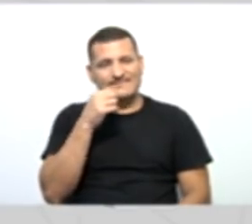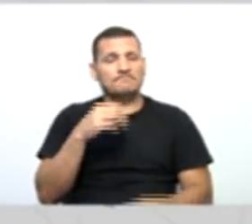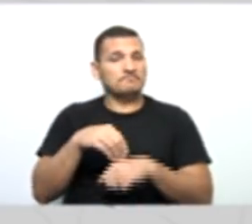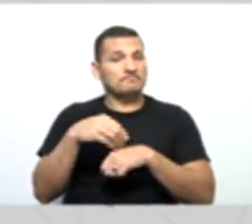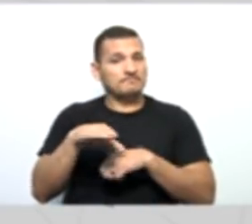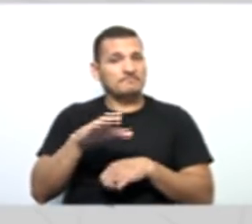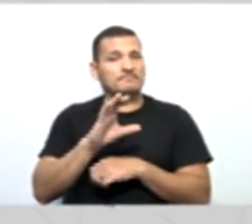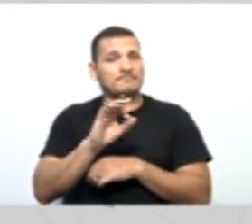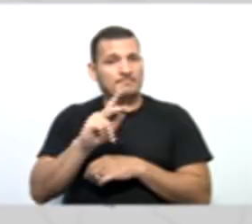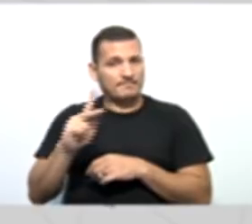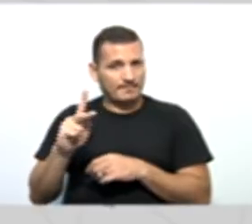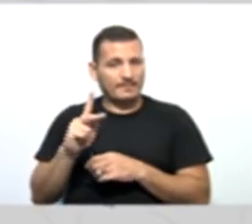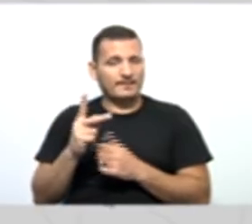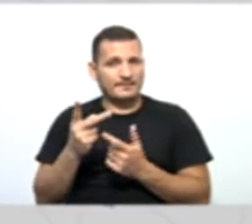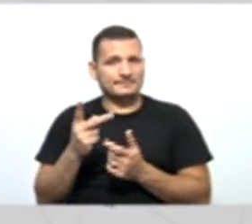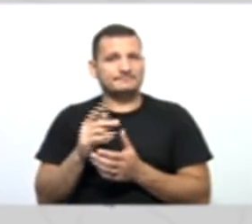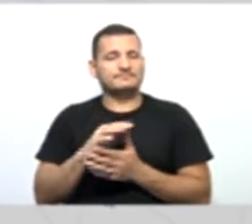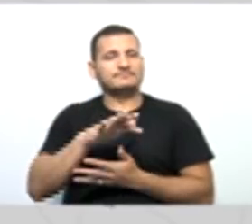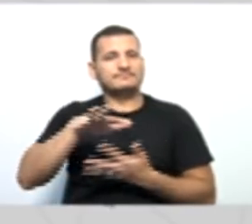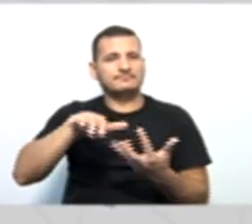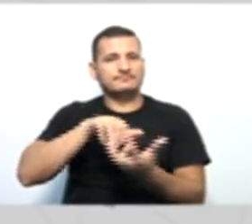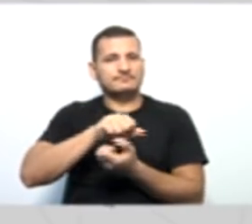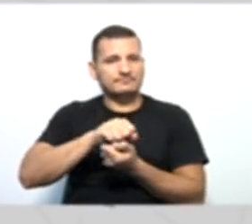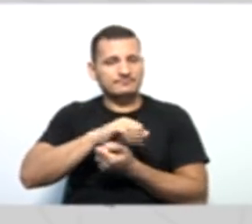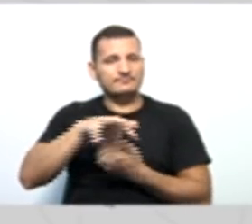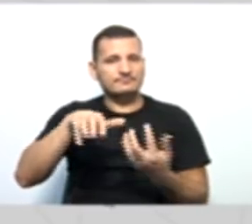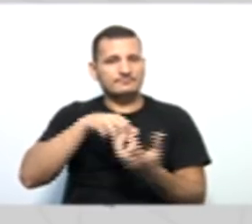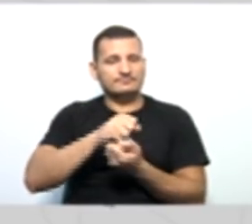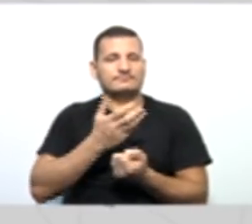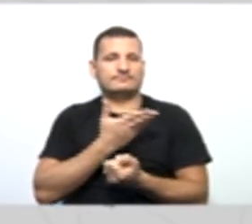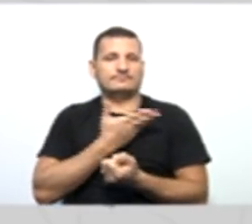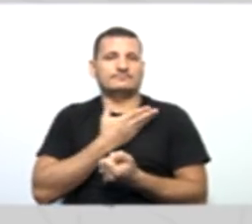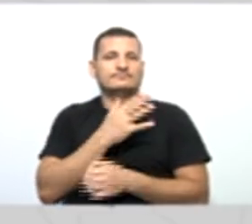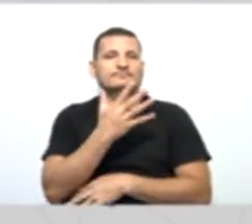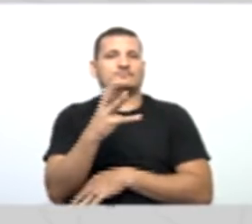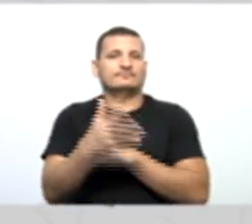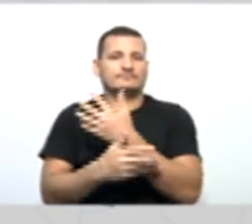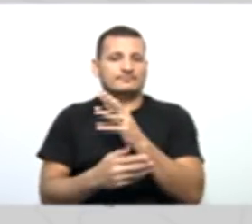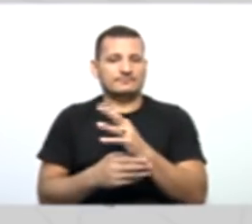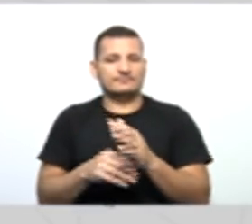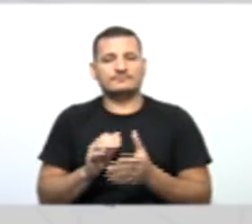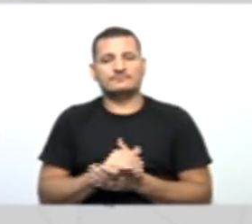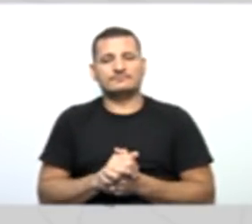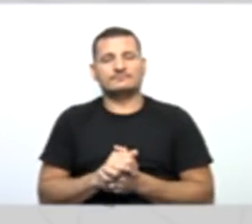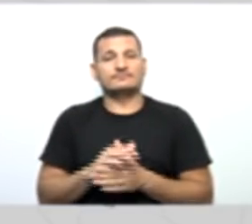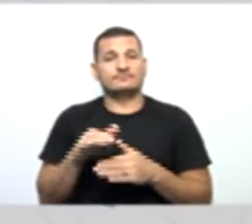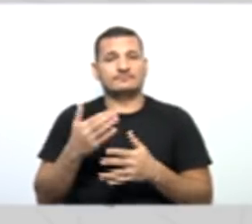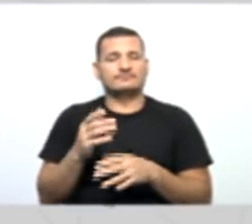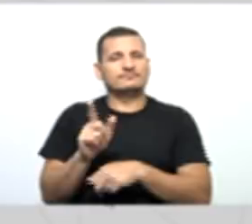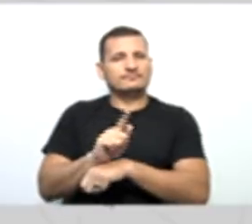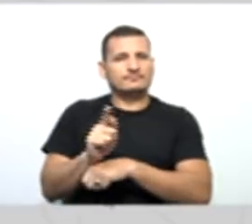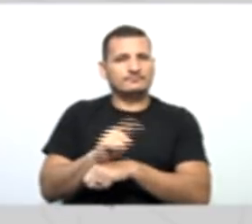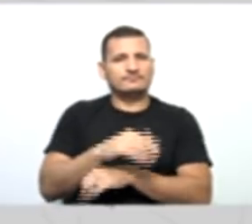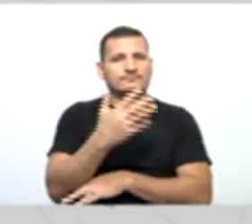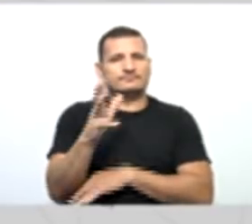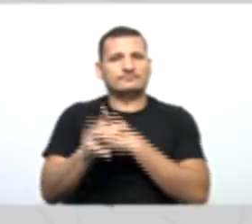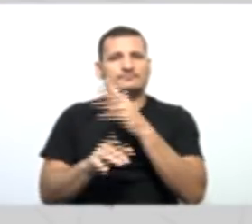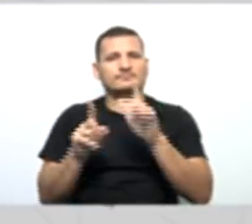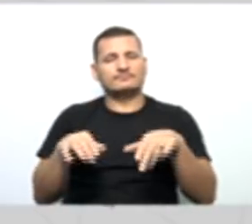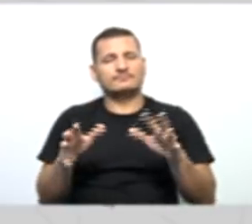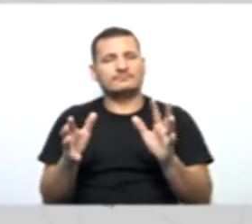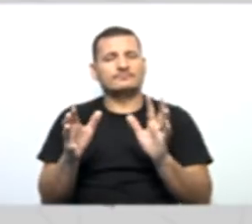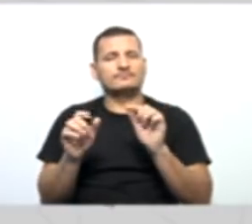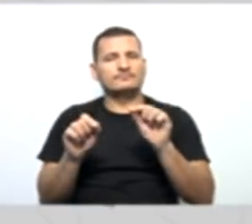cooperativa, hein? Cooperativas recicladoras, amigas do meio ambiente. Então, o gerenciamento ambiental é um conjunto de práticas que